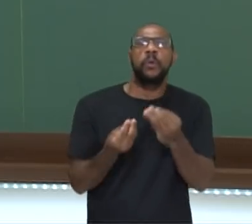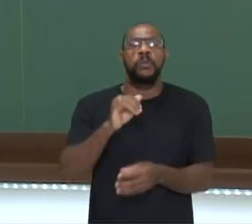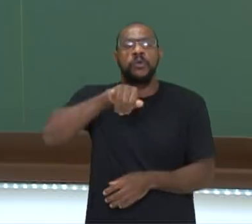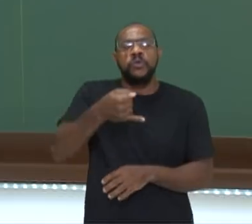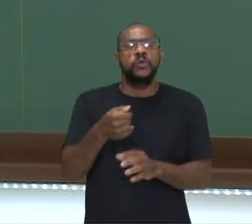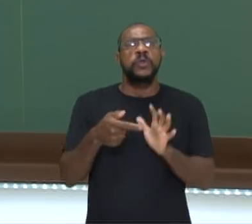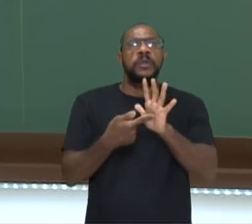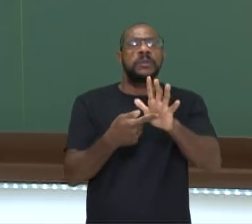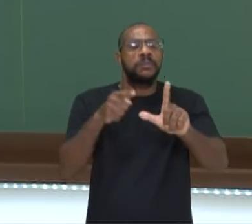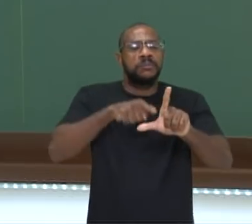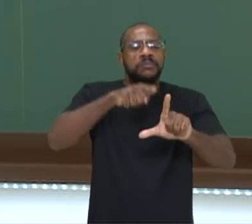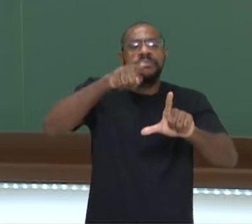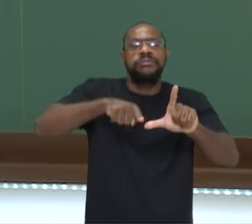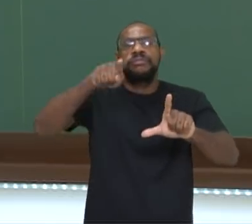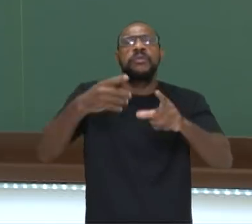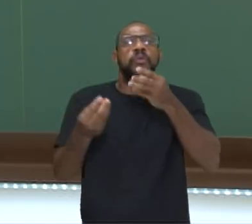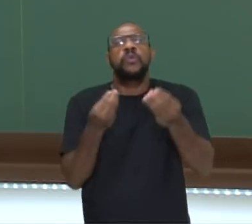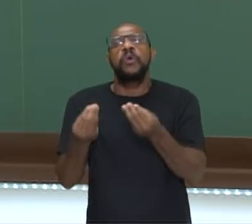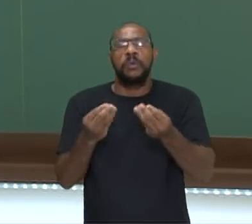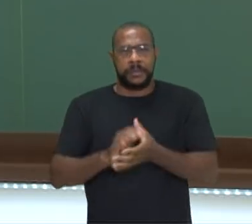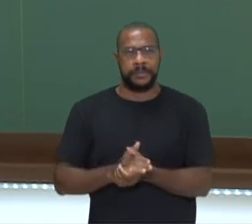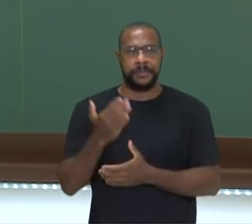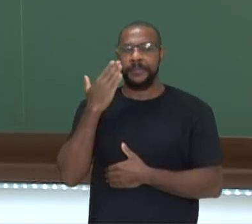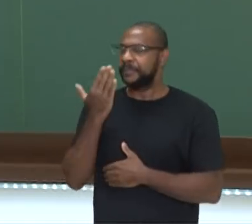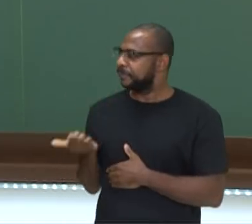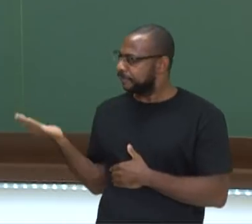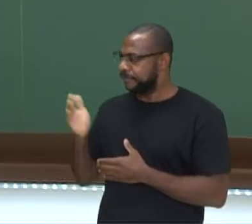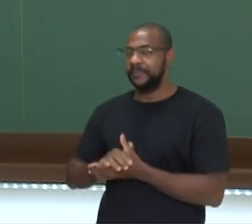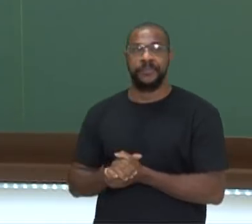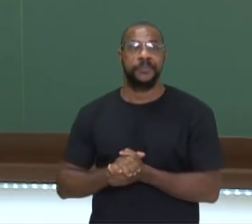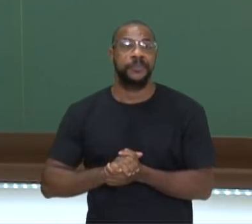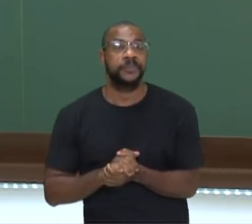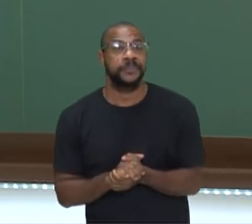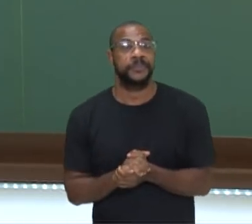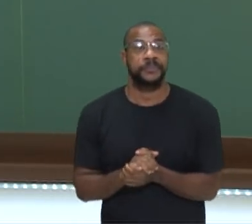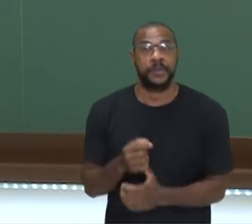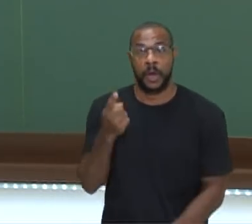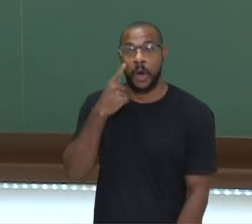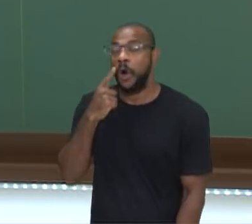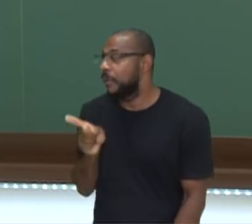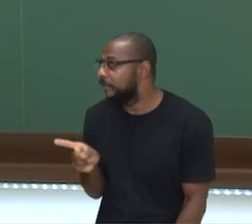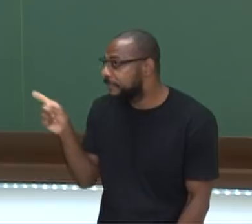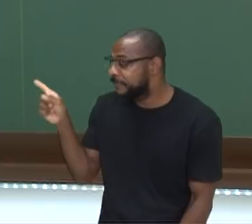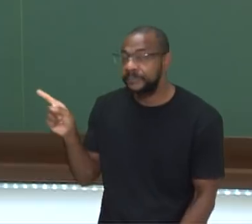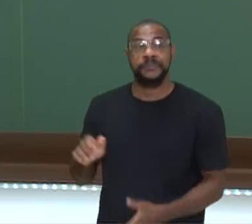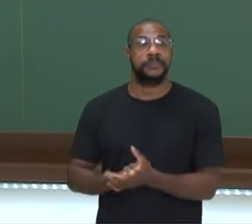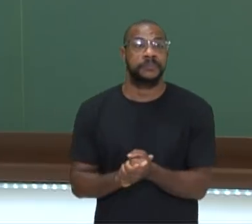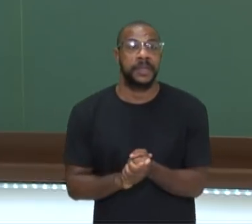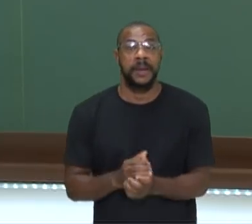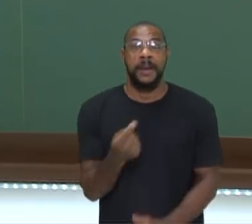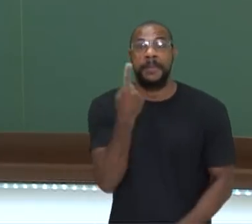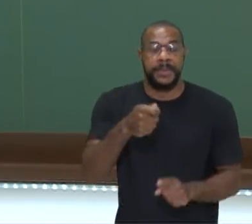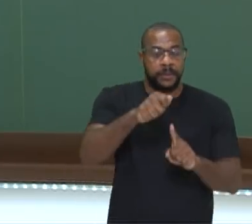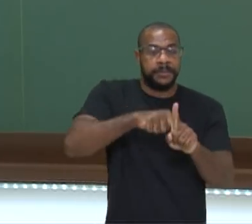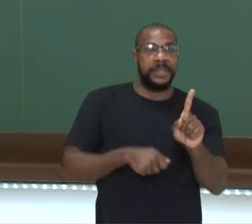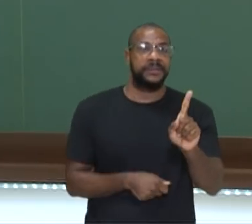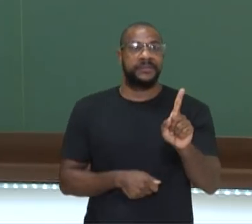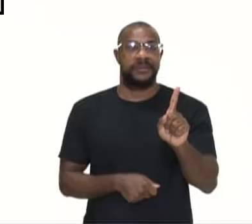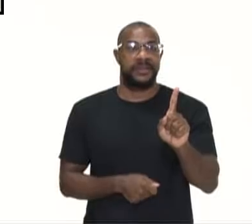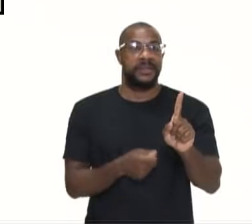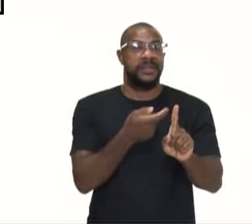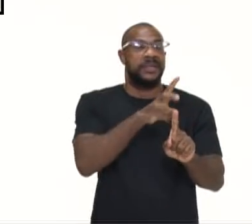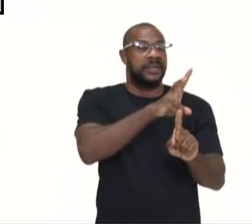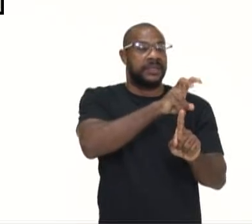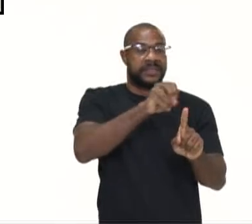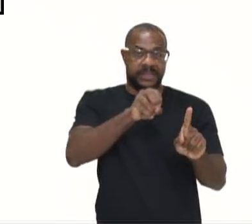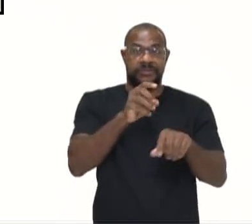juro na forma gráfica de uma função. Então, para a gente verificar aqui, ó, o primeiro mês, 500,